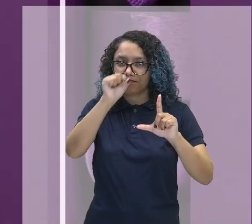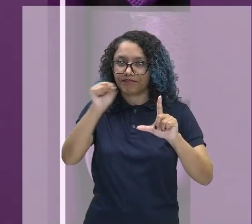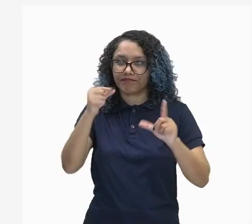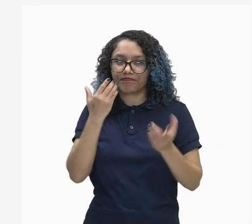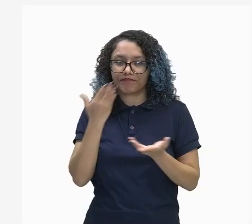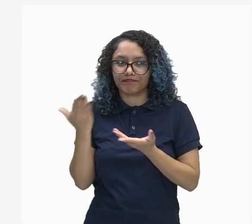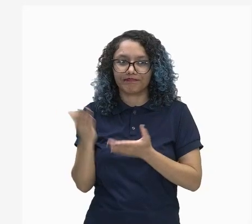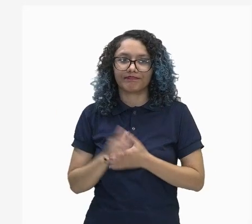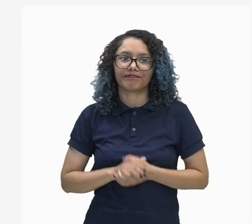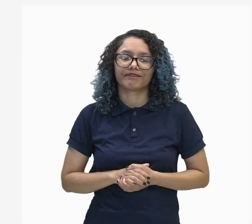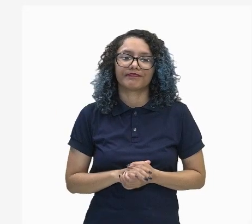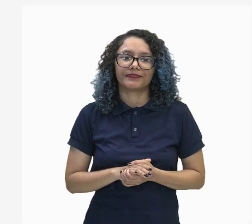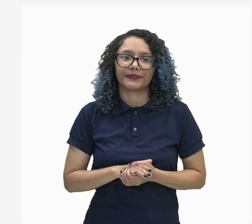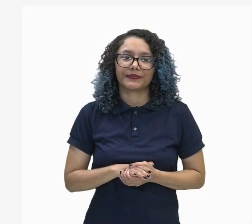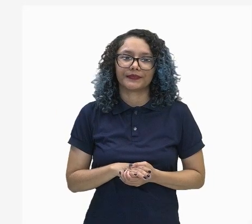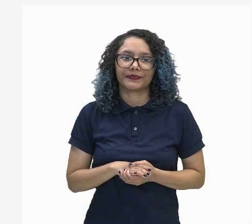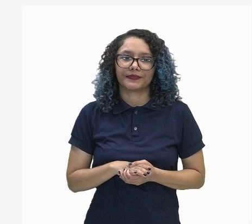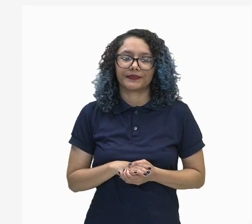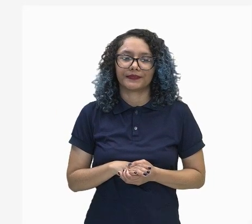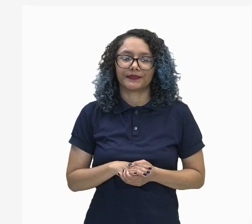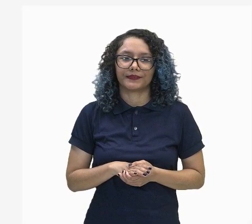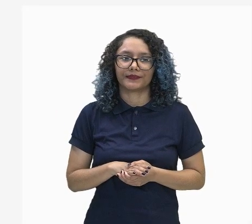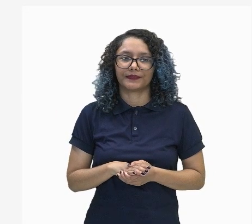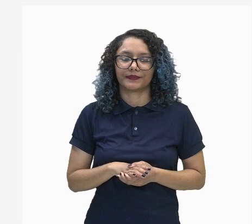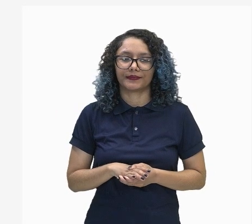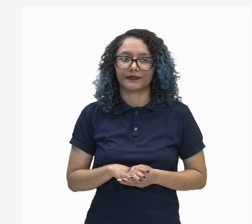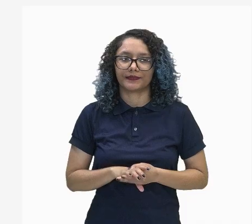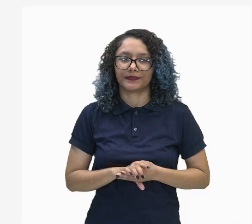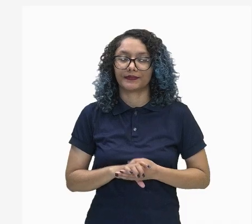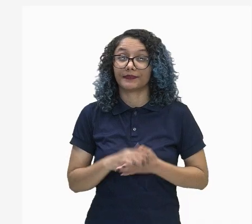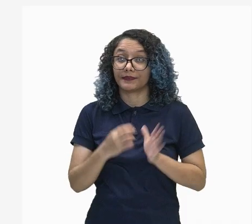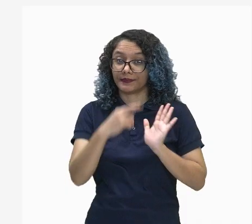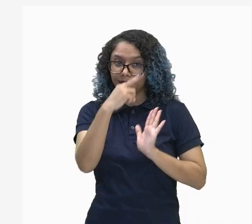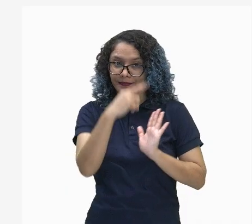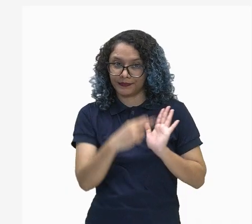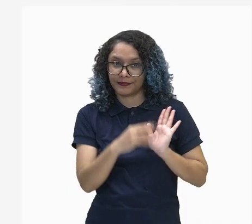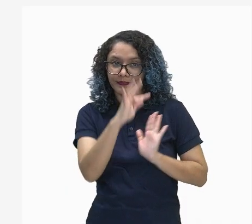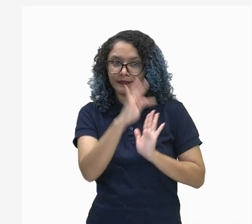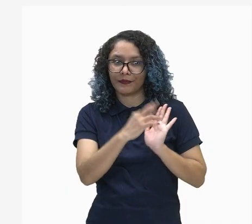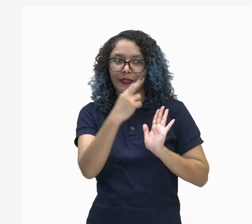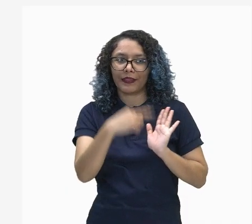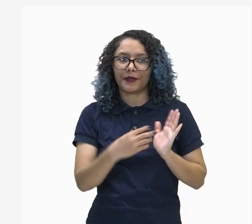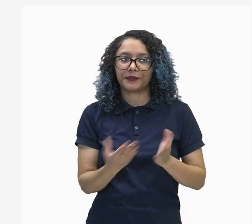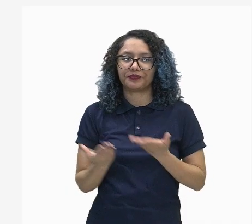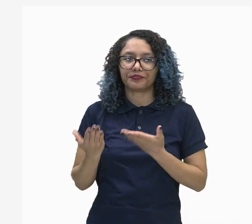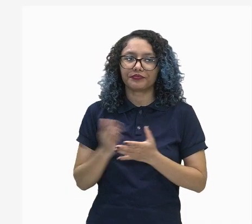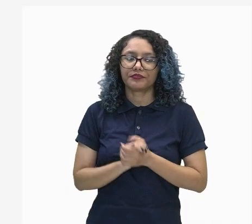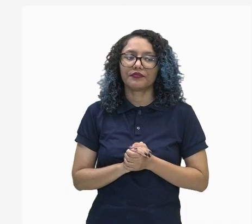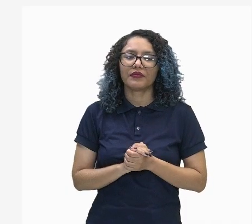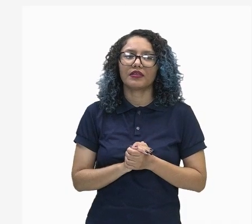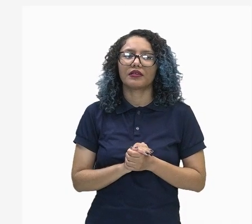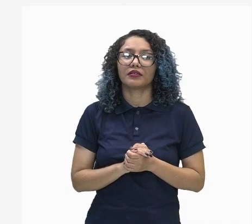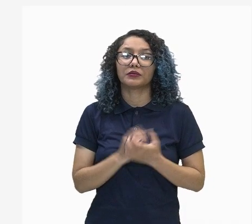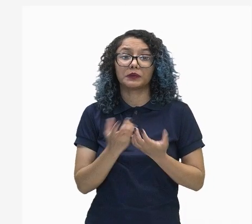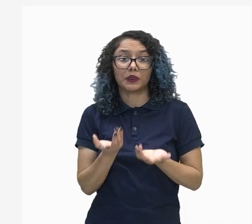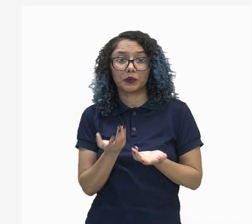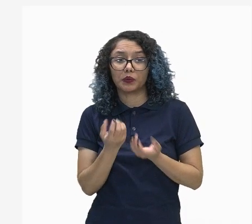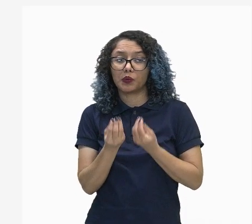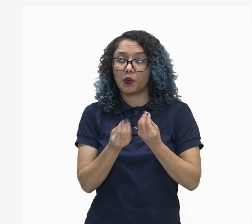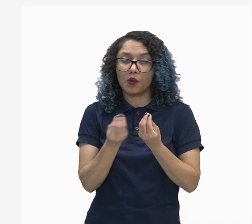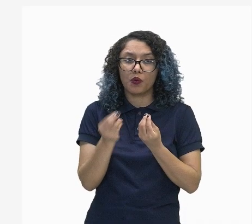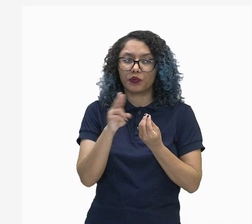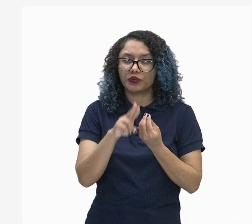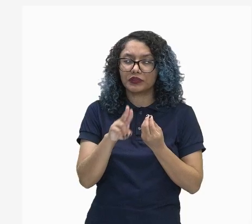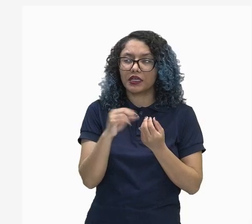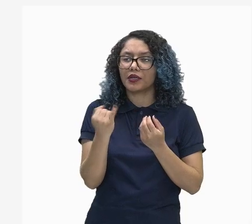nossa cartela? Acompanhem comigo aqui a leitura sobre esse gráfico de linhas. Quando é que eu utilizo e por que ele é